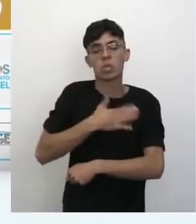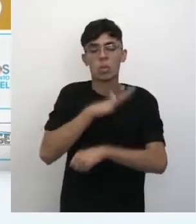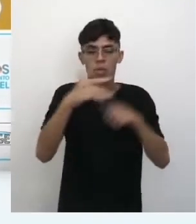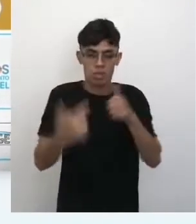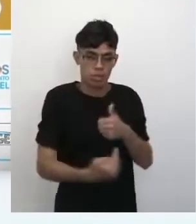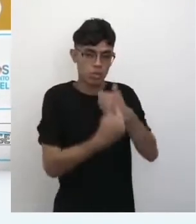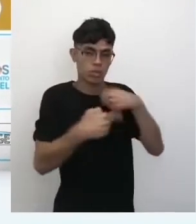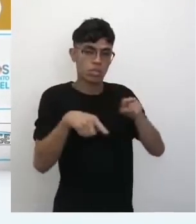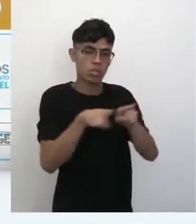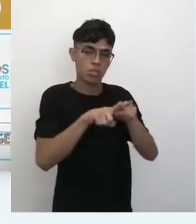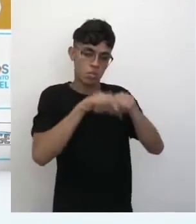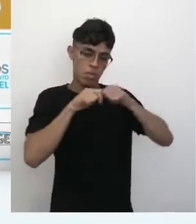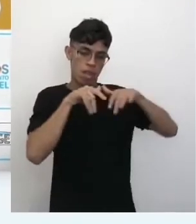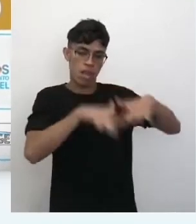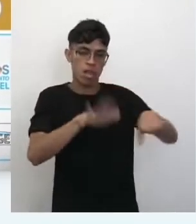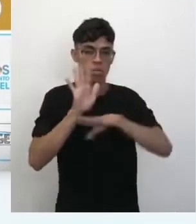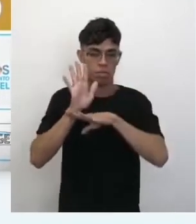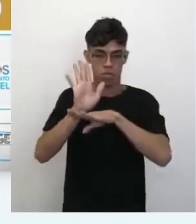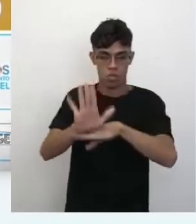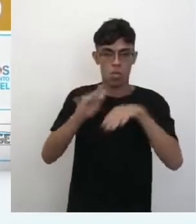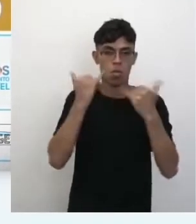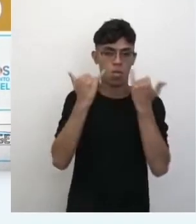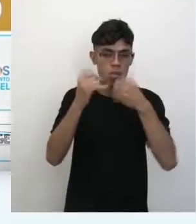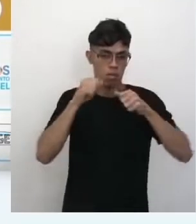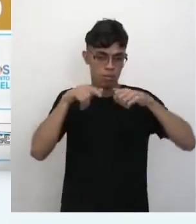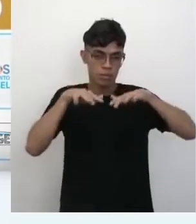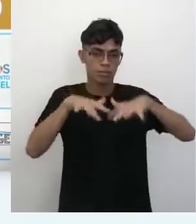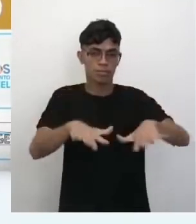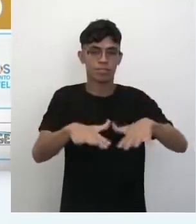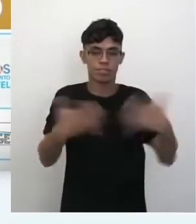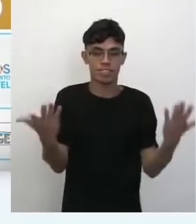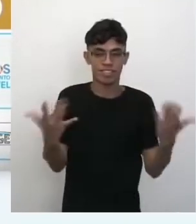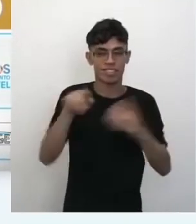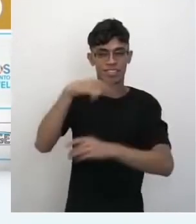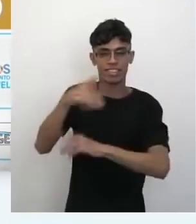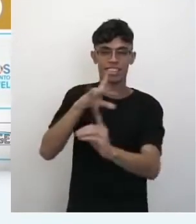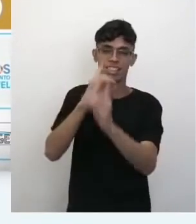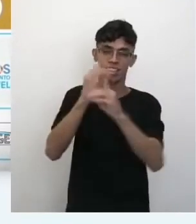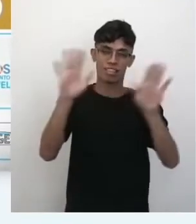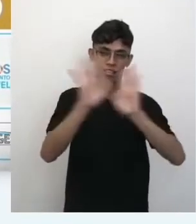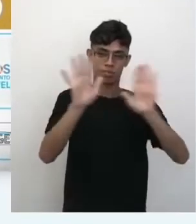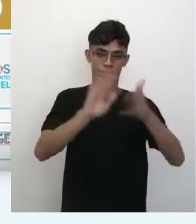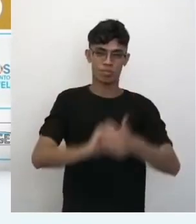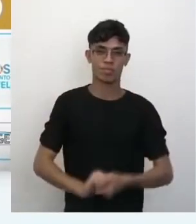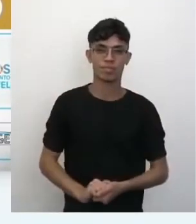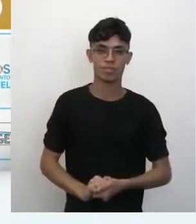e compartilhar para nos ajudar a disseminar informação pelo país. Até a próxima!